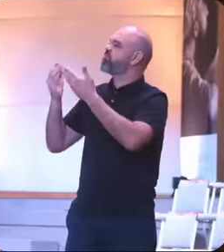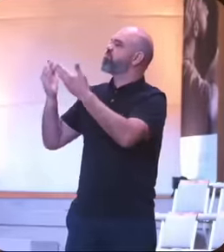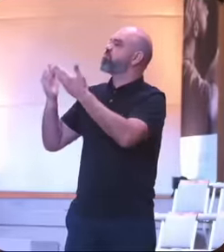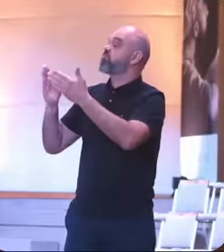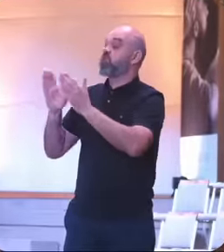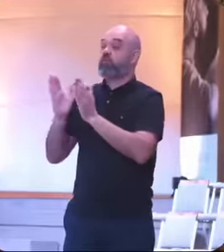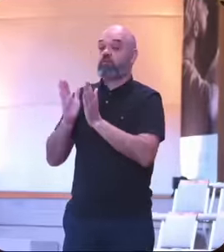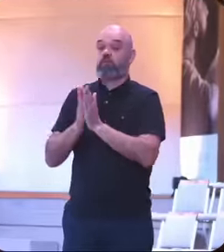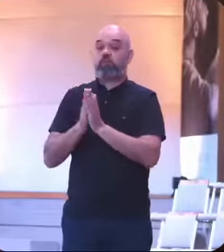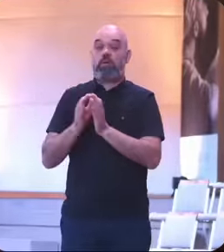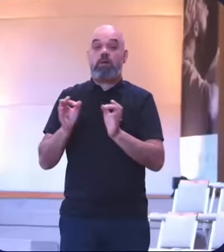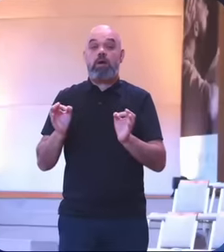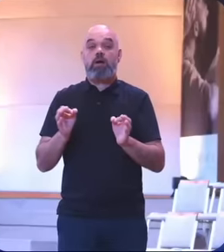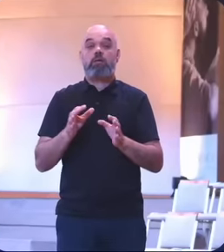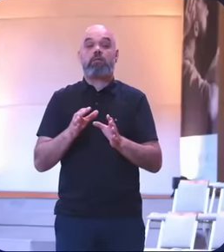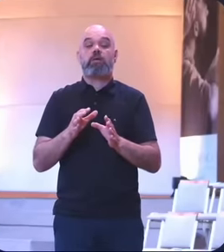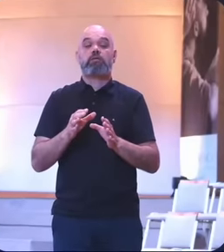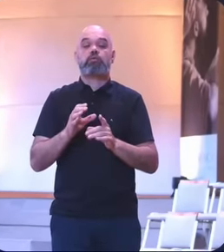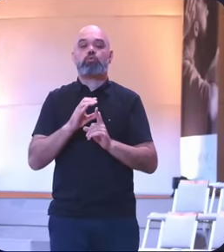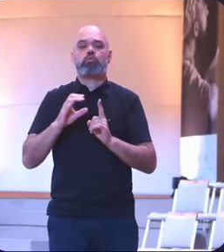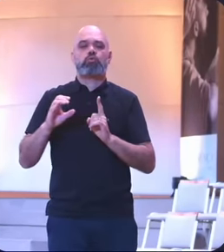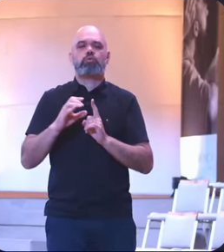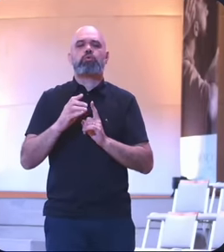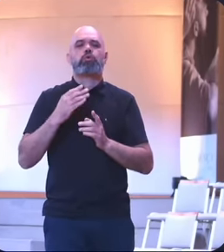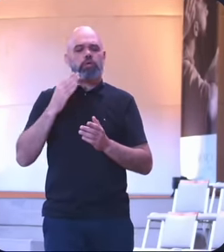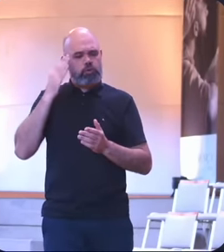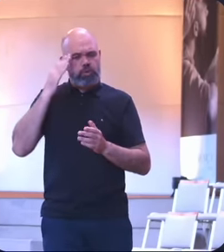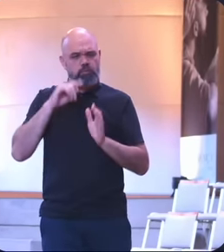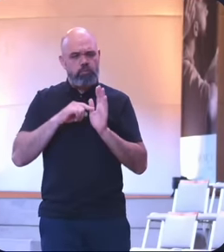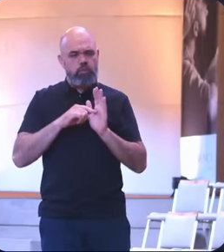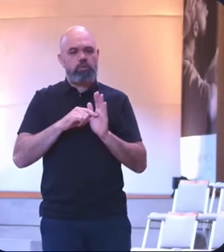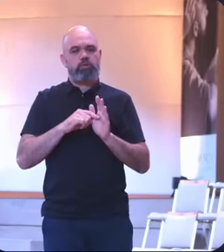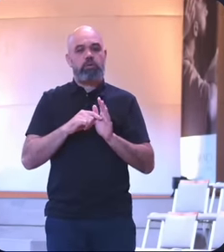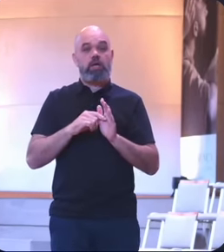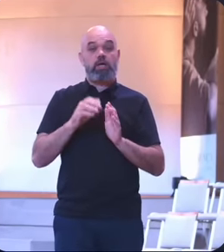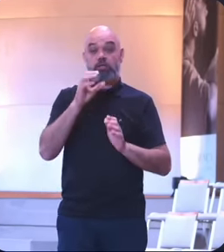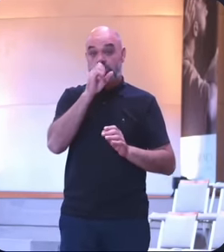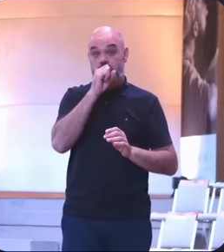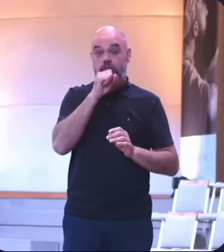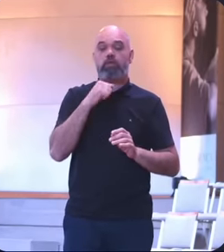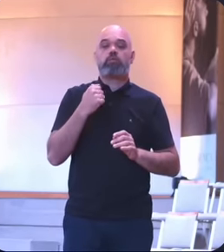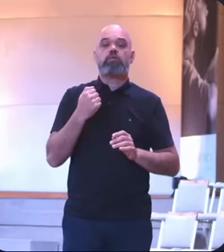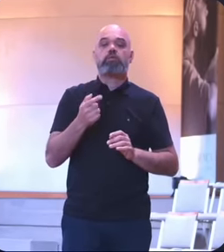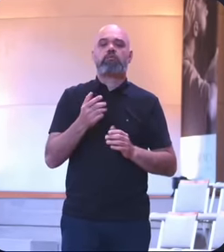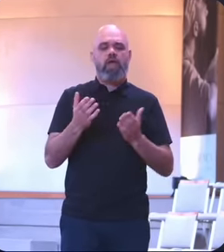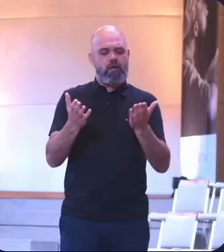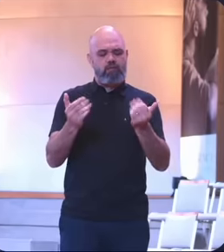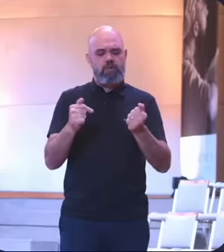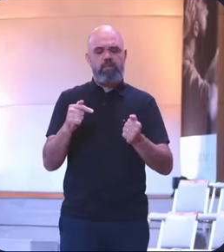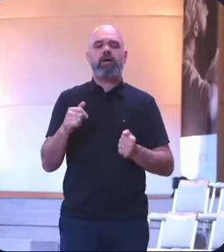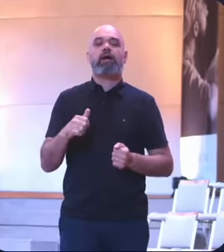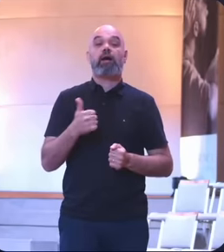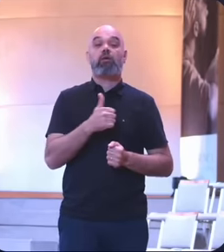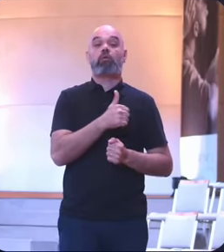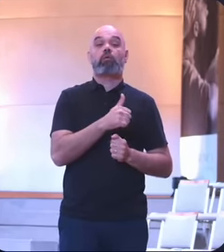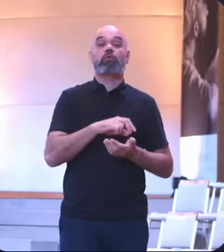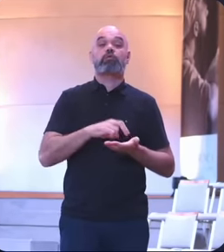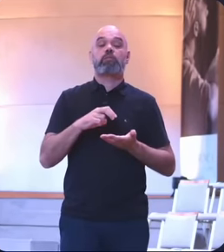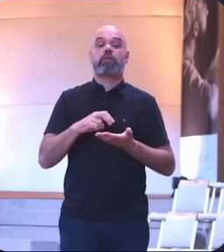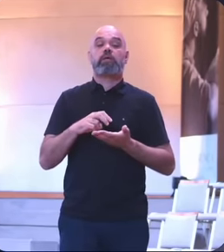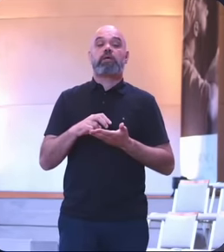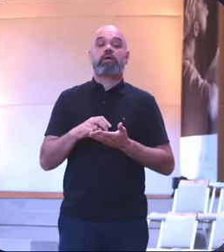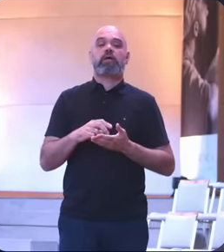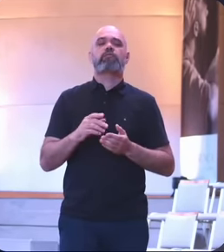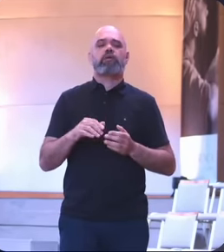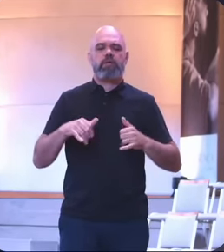para encerrar esse tempo. Eu quero te lembrar, sábado que vem, 11 da manhã, vem para cá, tá bom? Para festejar o aniversário